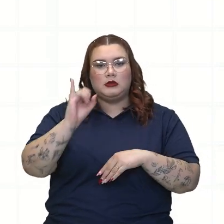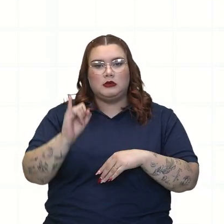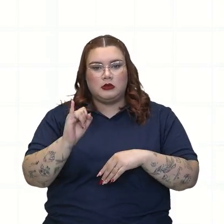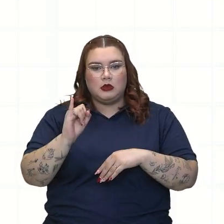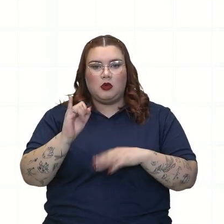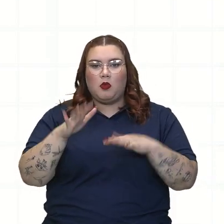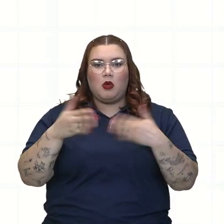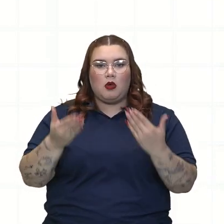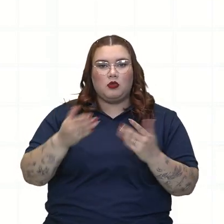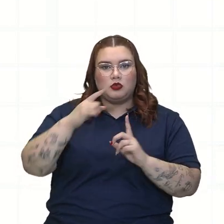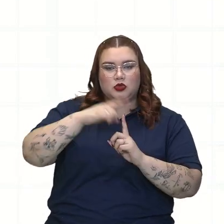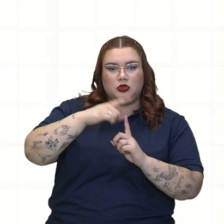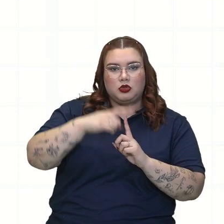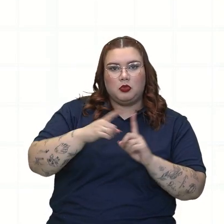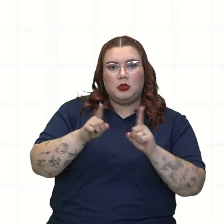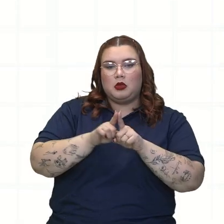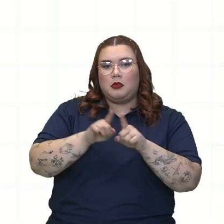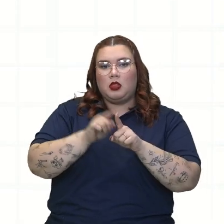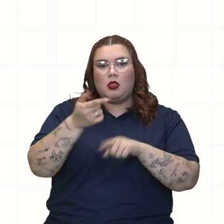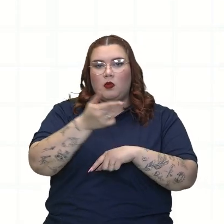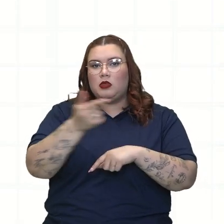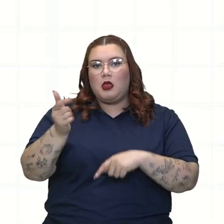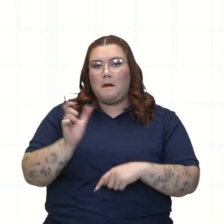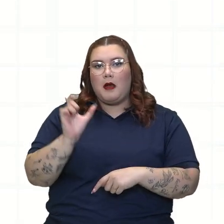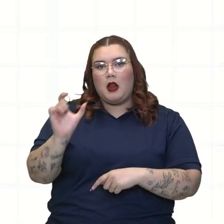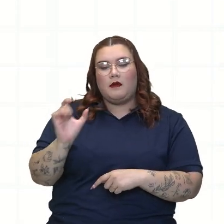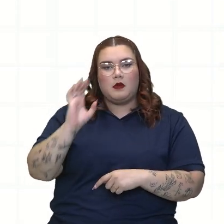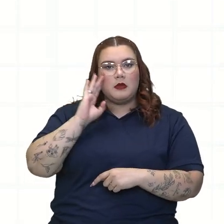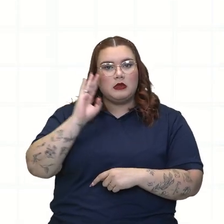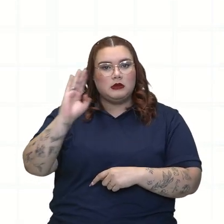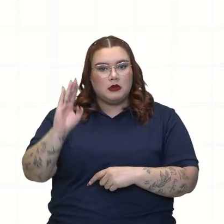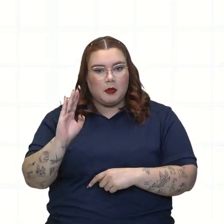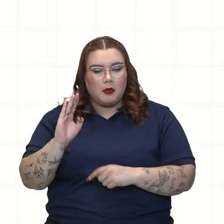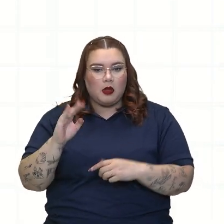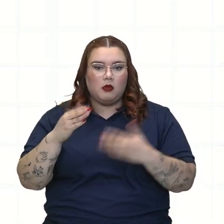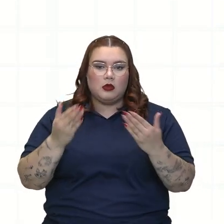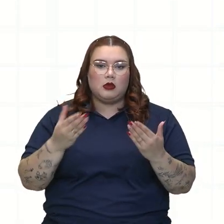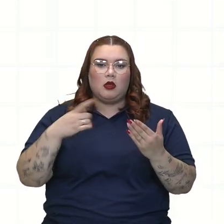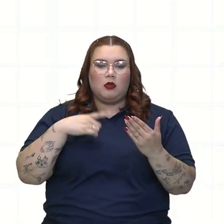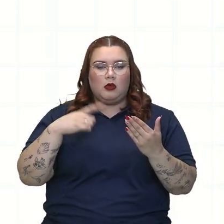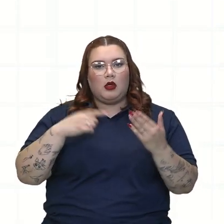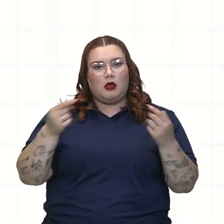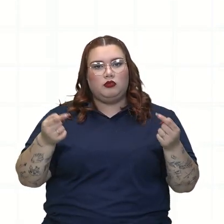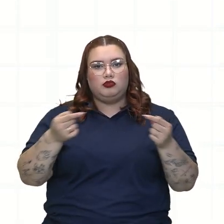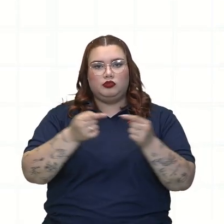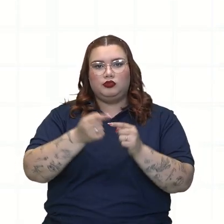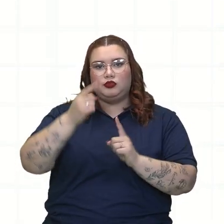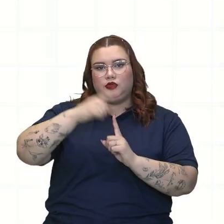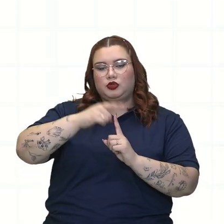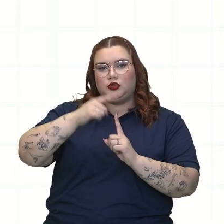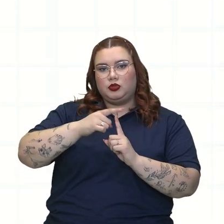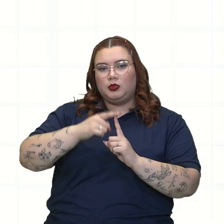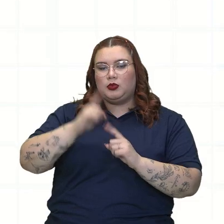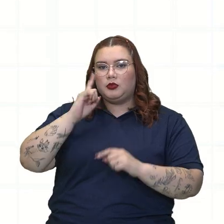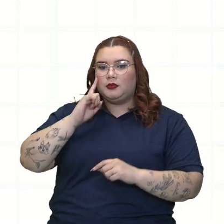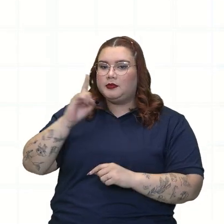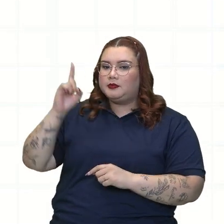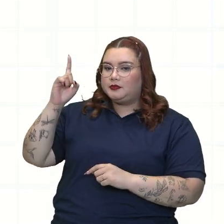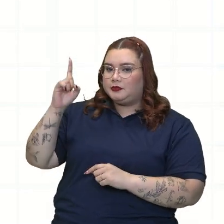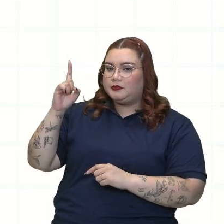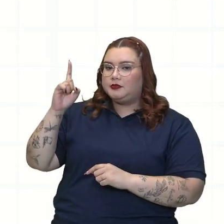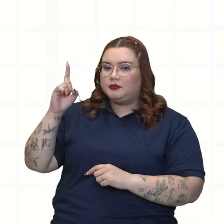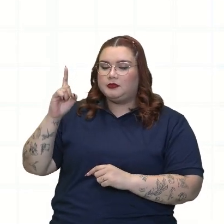núcleo também não vai ser definido, e aí eu já vou direto classificar o meu sujeito como sujeito